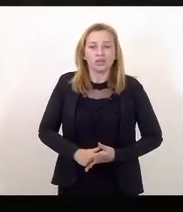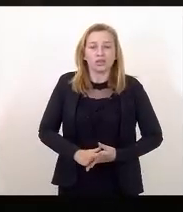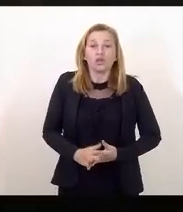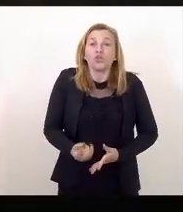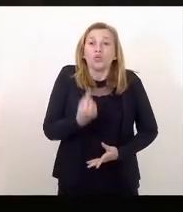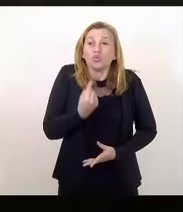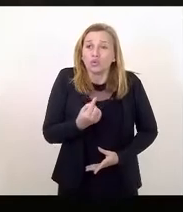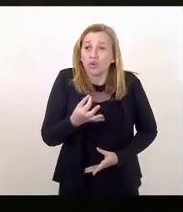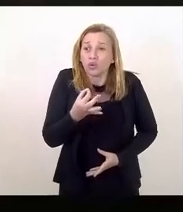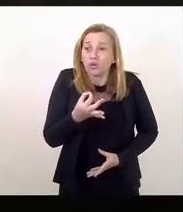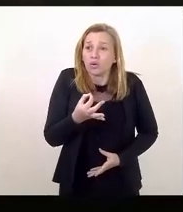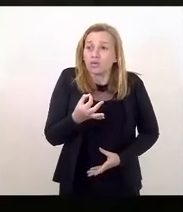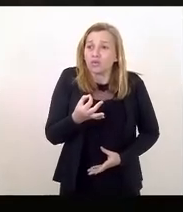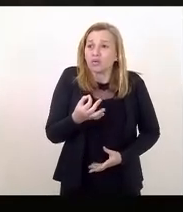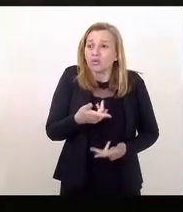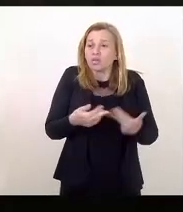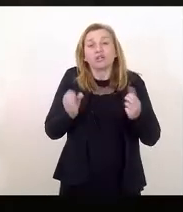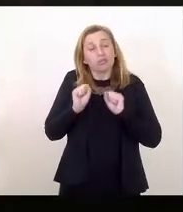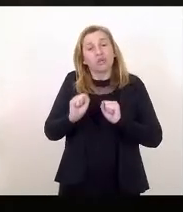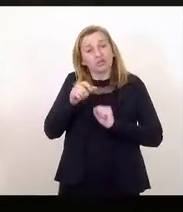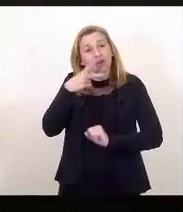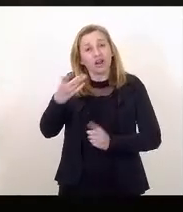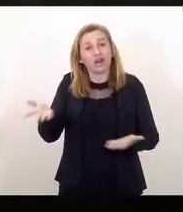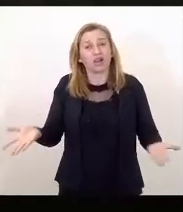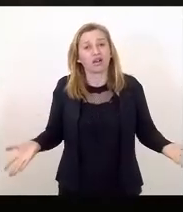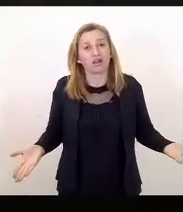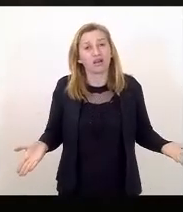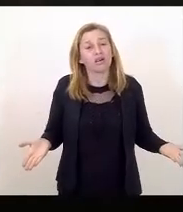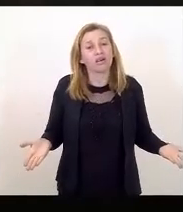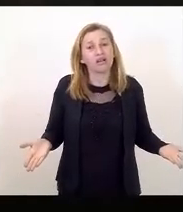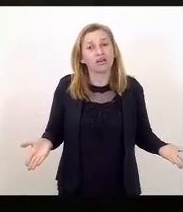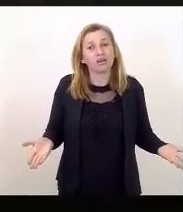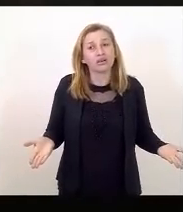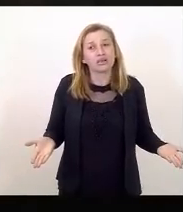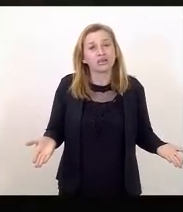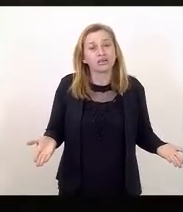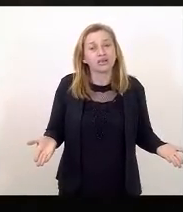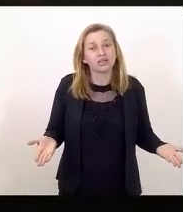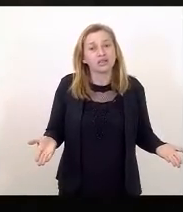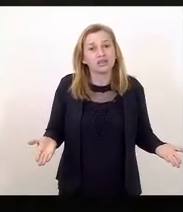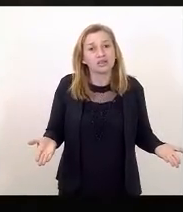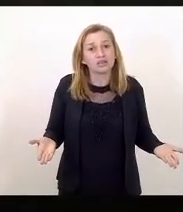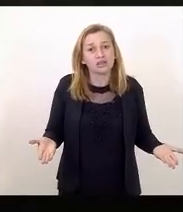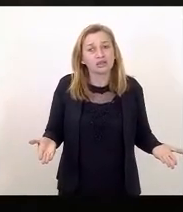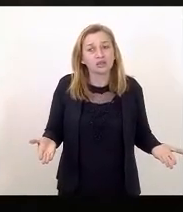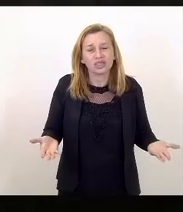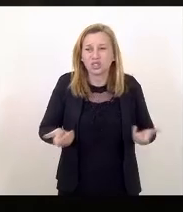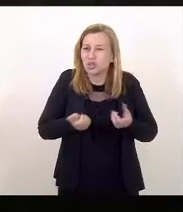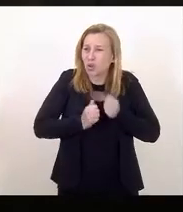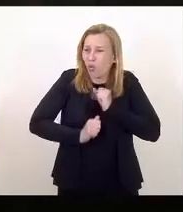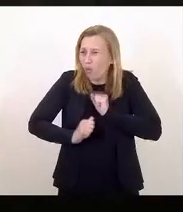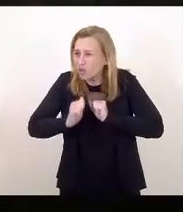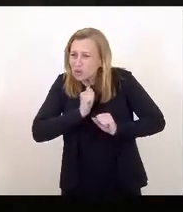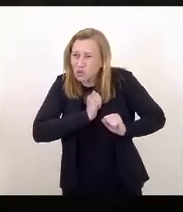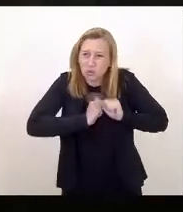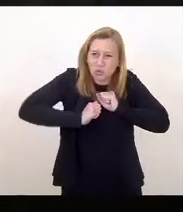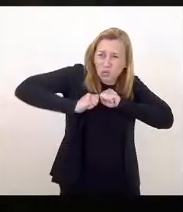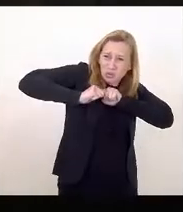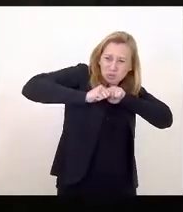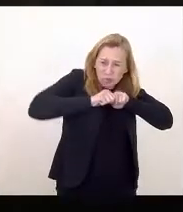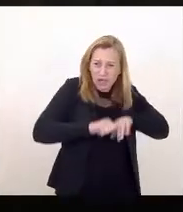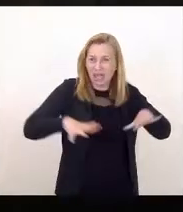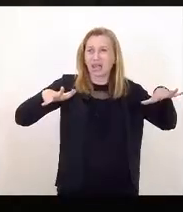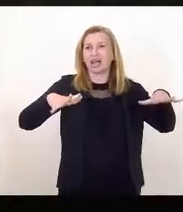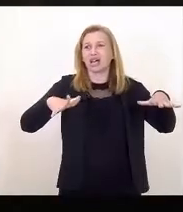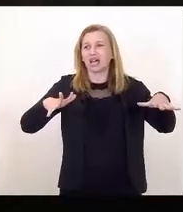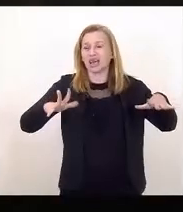justificativa que possa existir. Então, extrapolar este ódio através